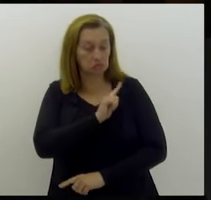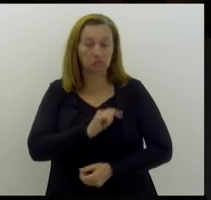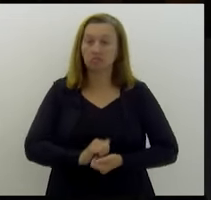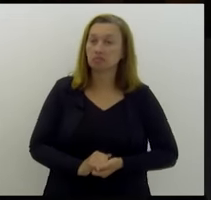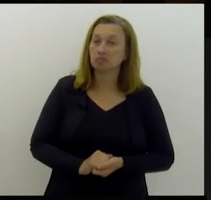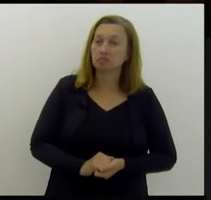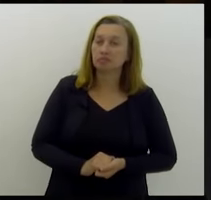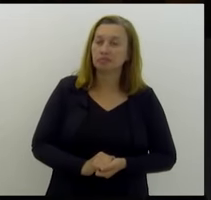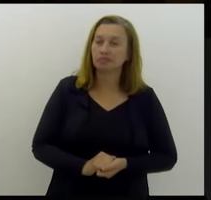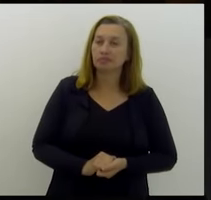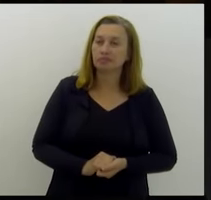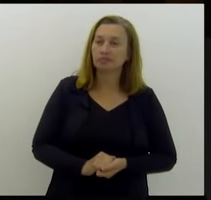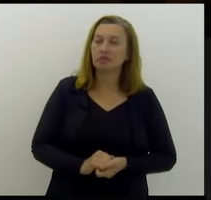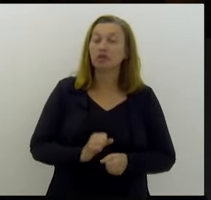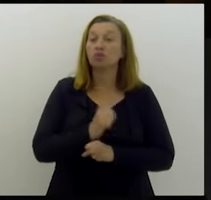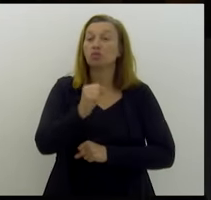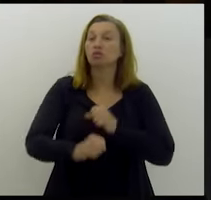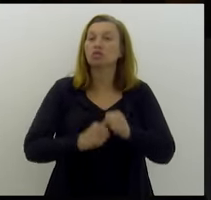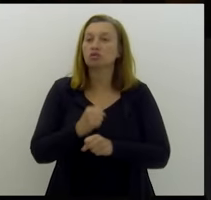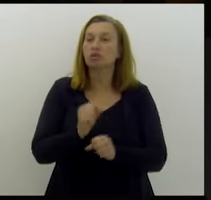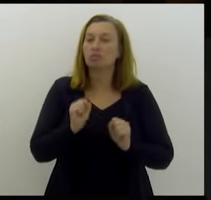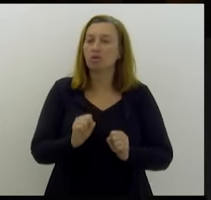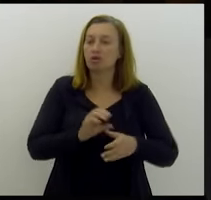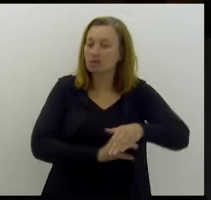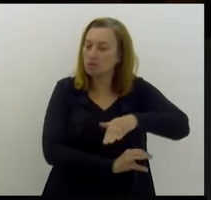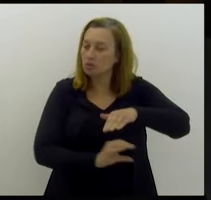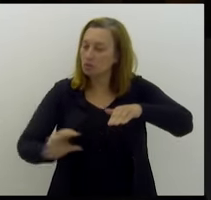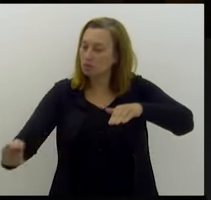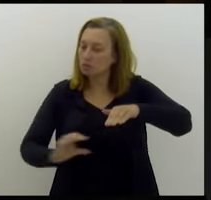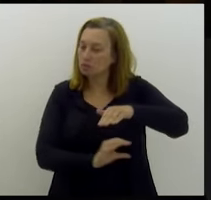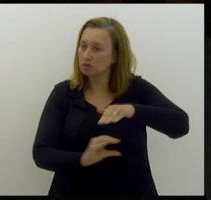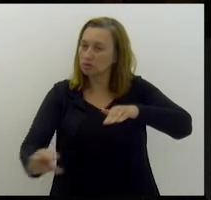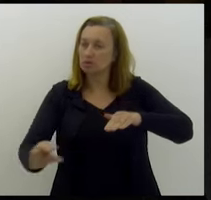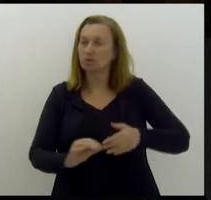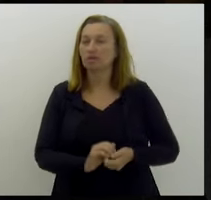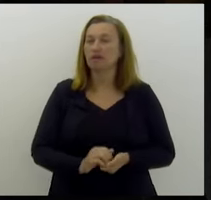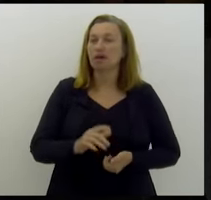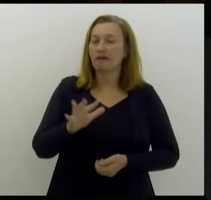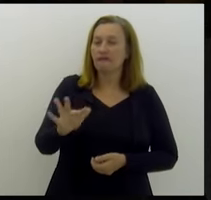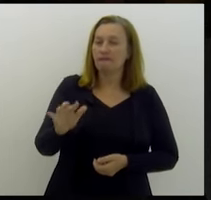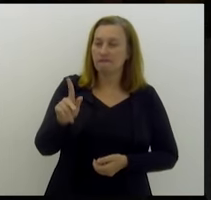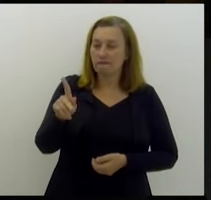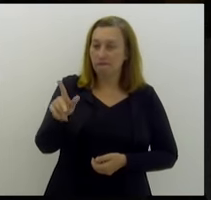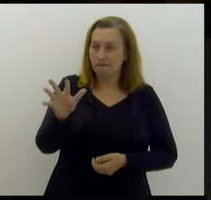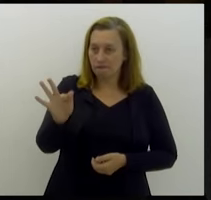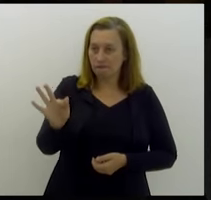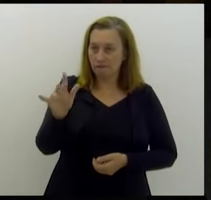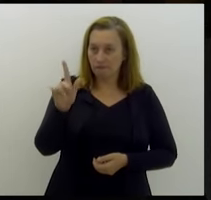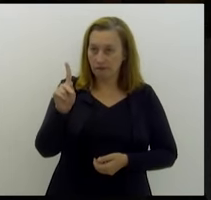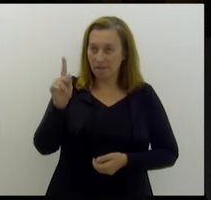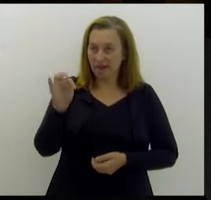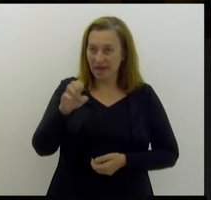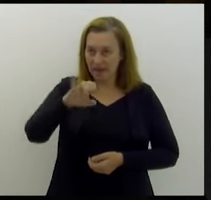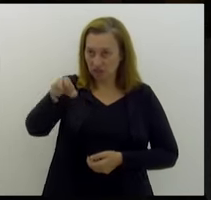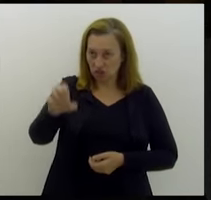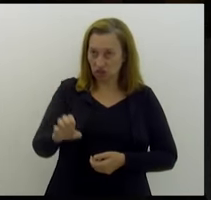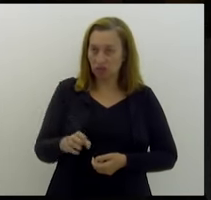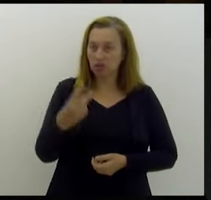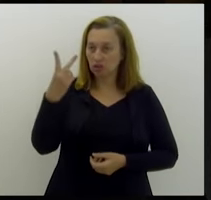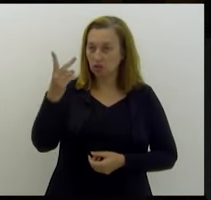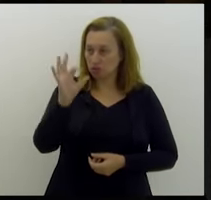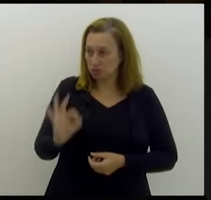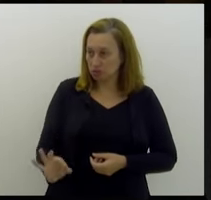ano para que no ano seguinte ele possa destinar para outra área a ferge ela tem recursos constitucionais é